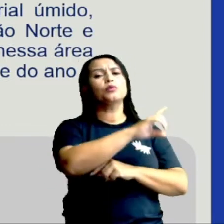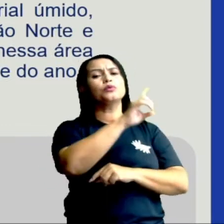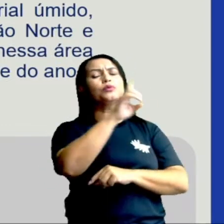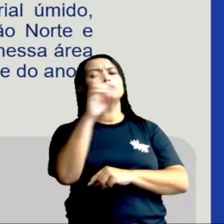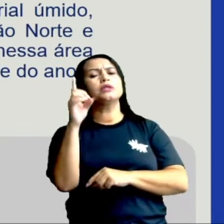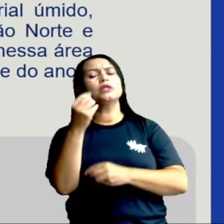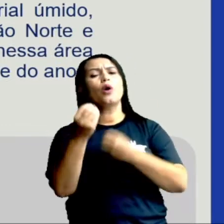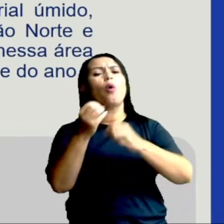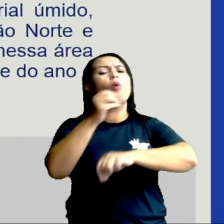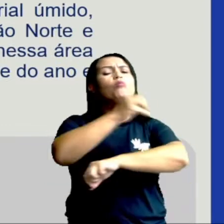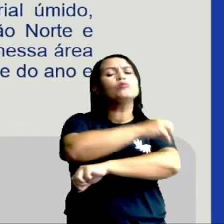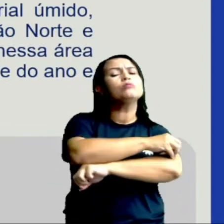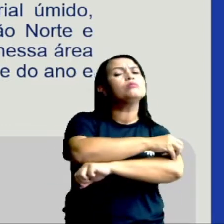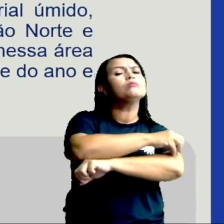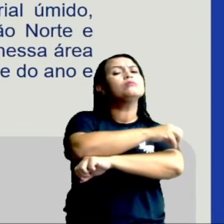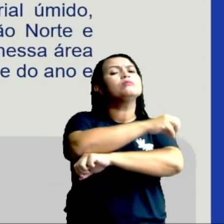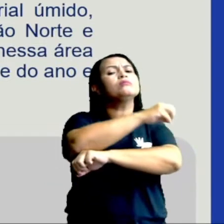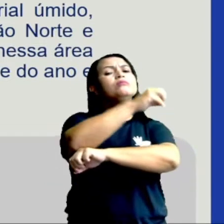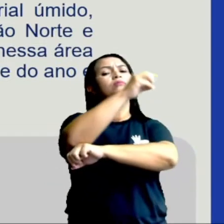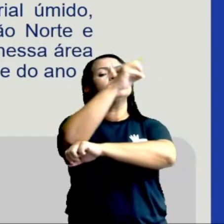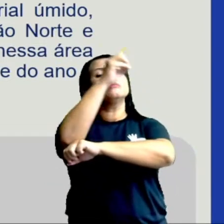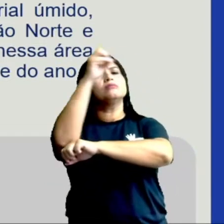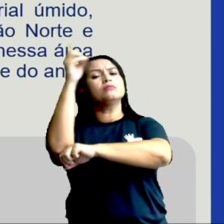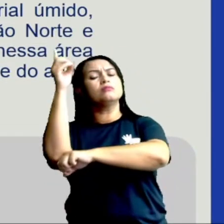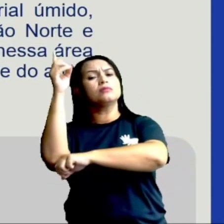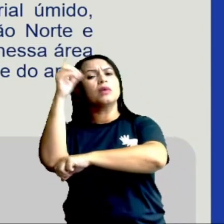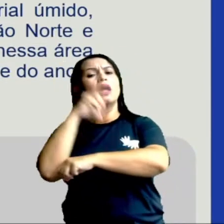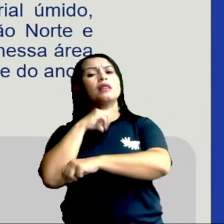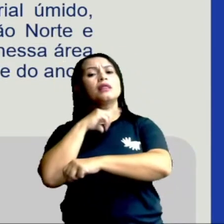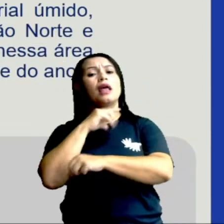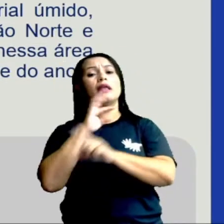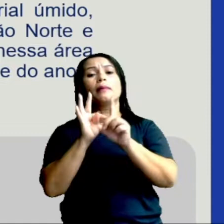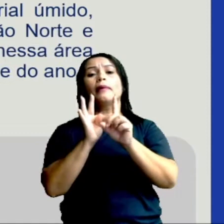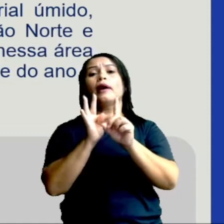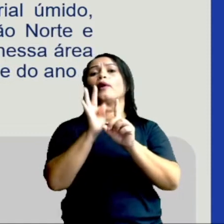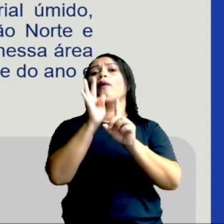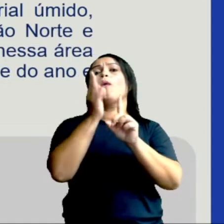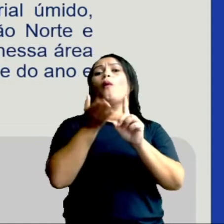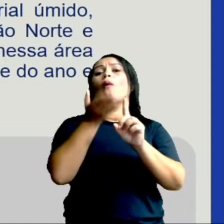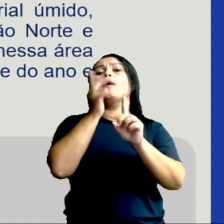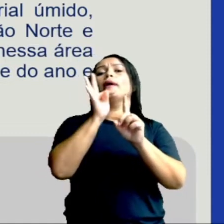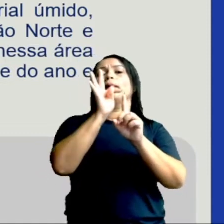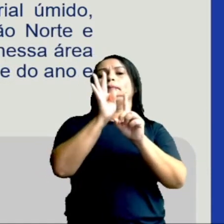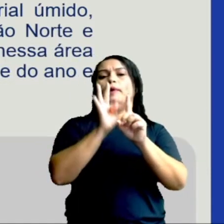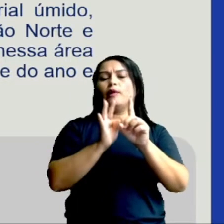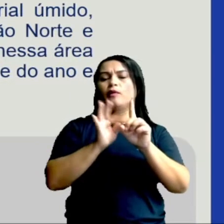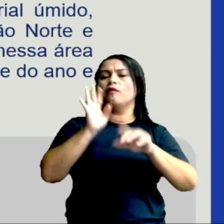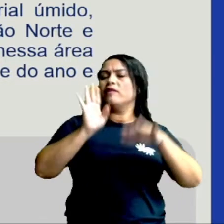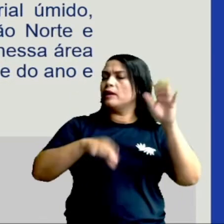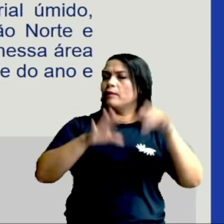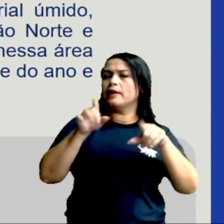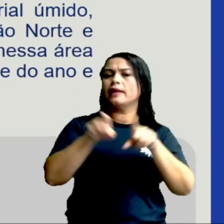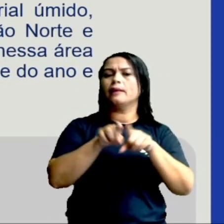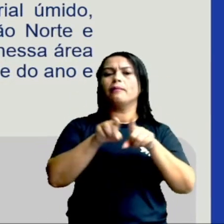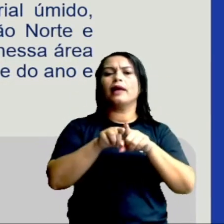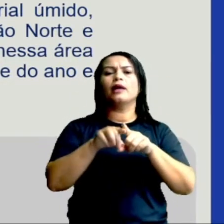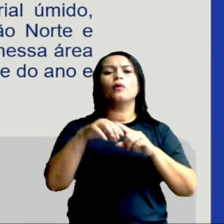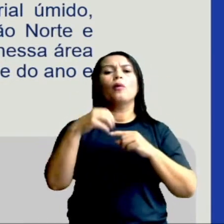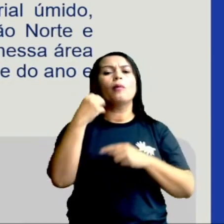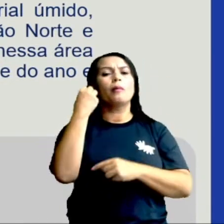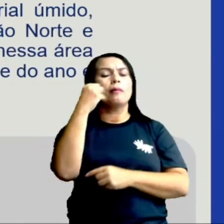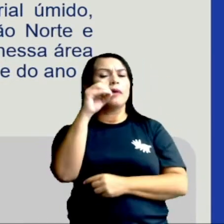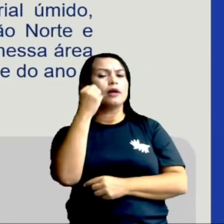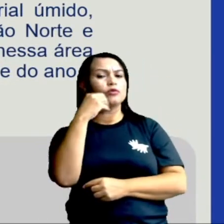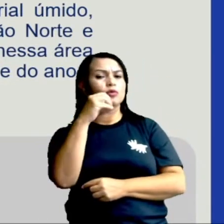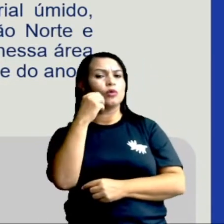grande diferença entre a menor e a maior temperatura. Ao norte do Mato Grosso, no entanto,